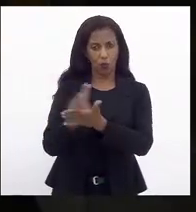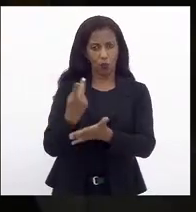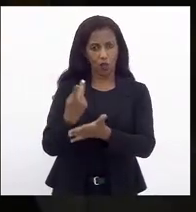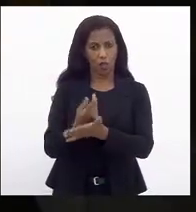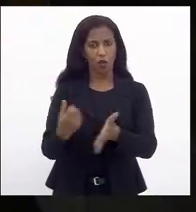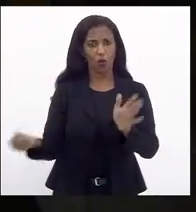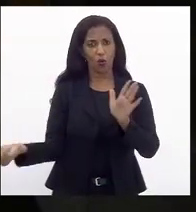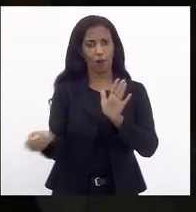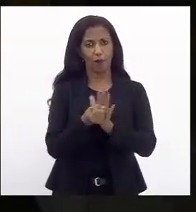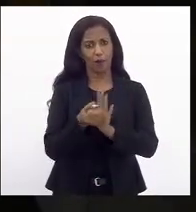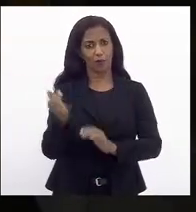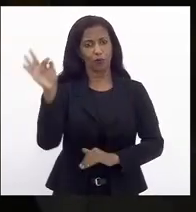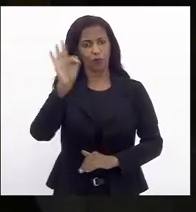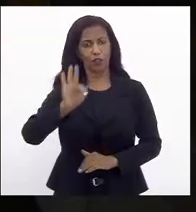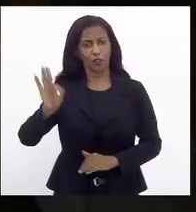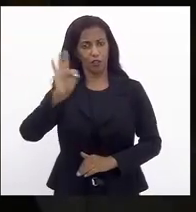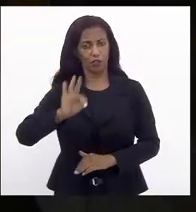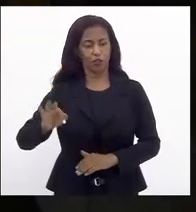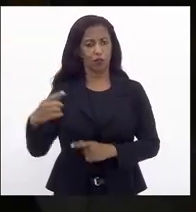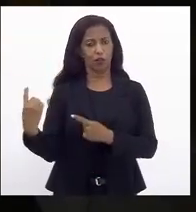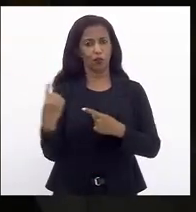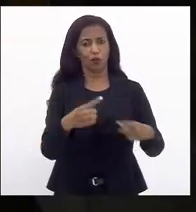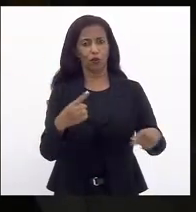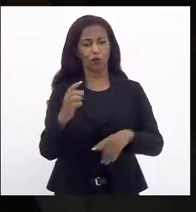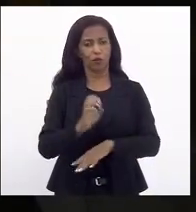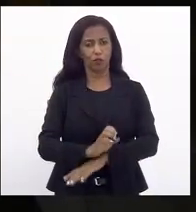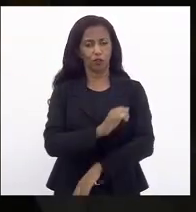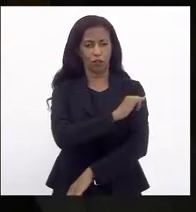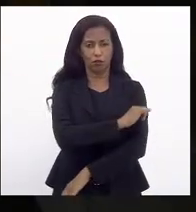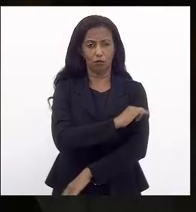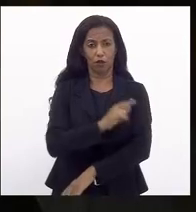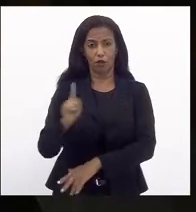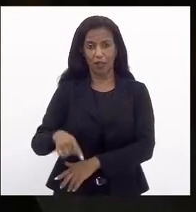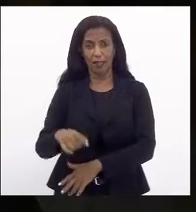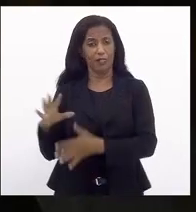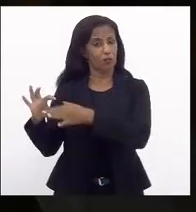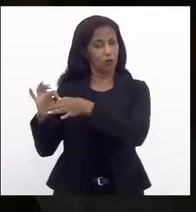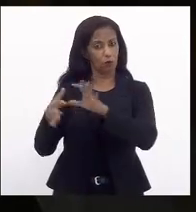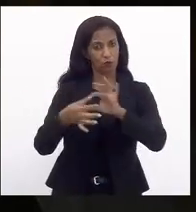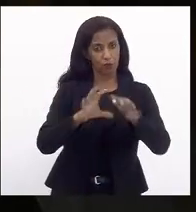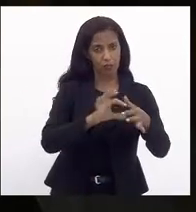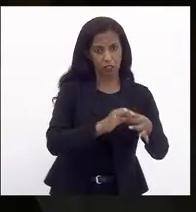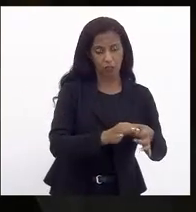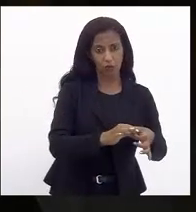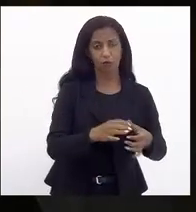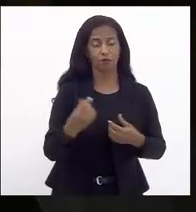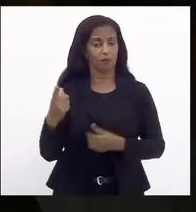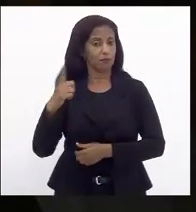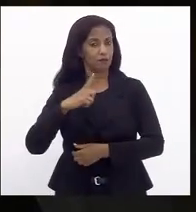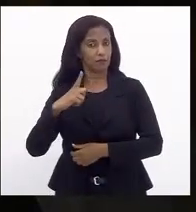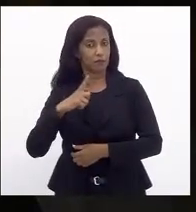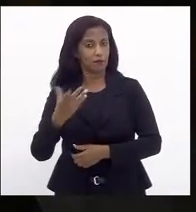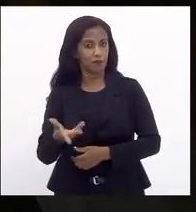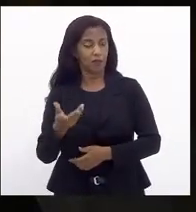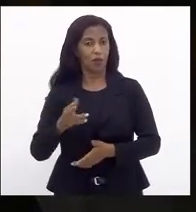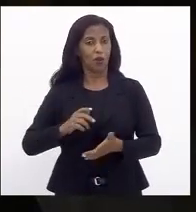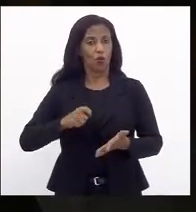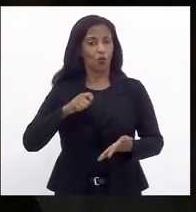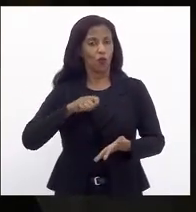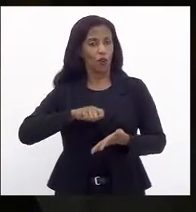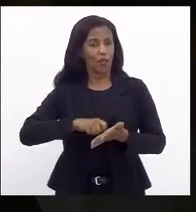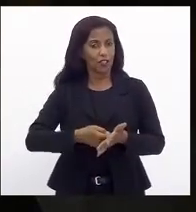pacto federativo do Estado do Rio de Janeiro e É nesse contexto que se dá o